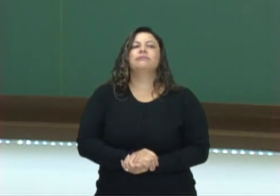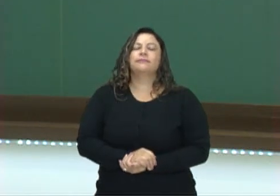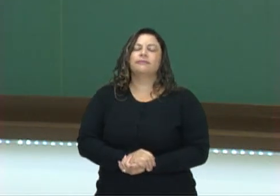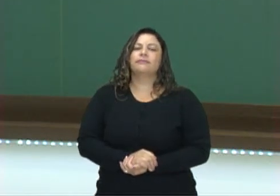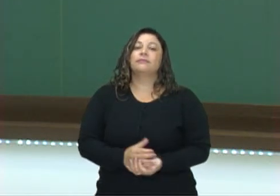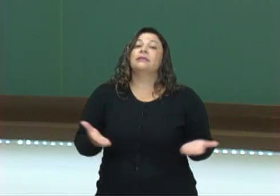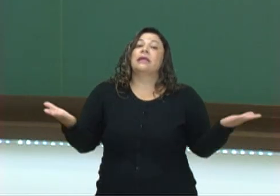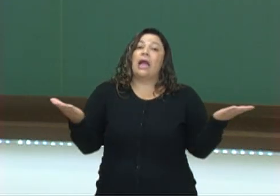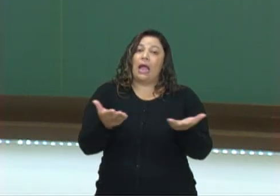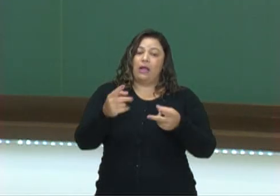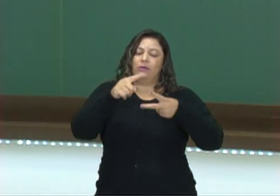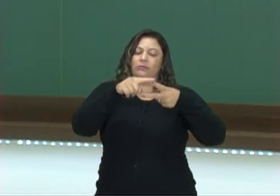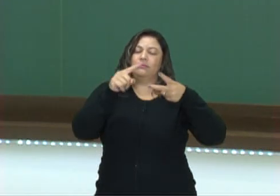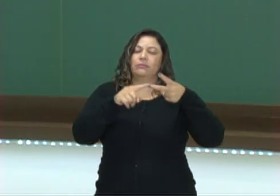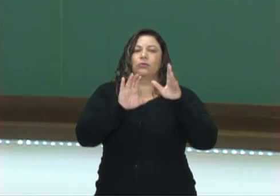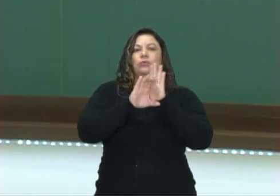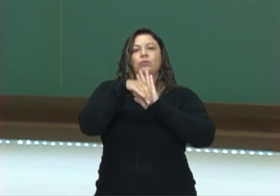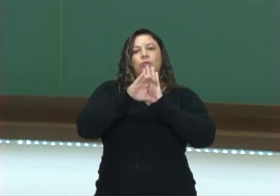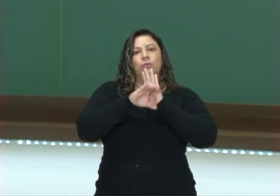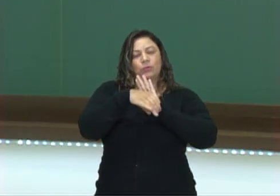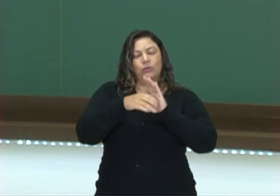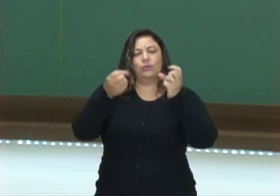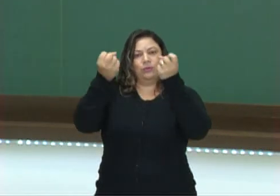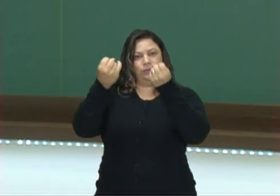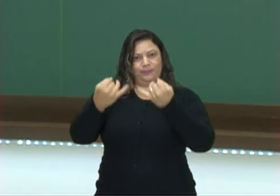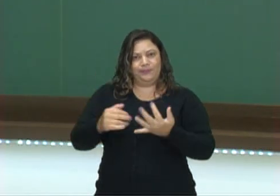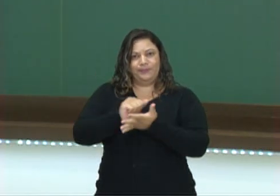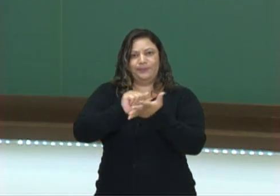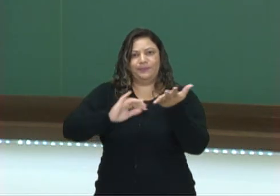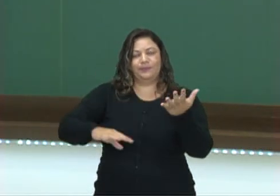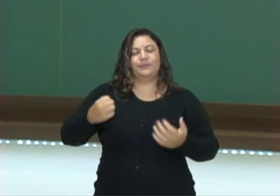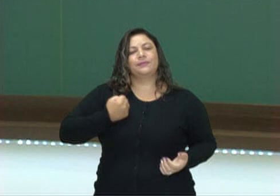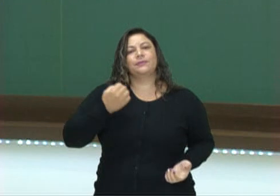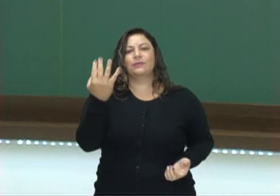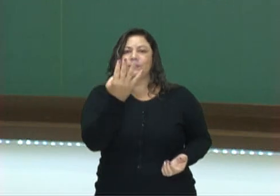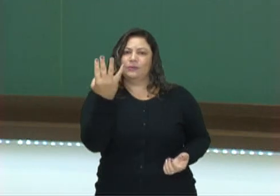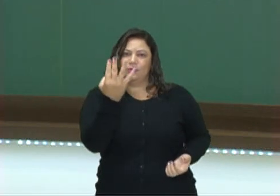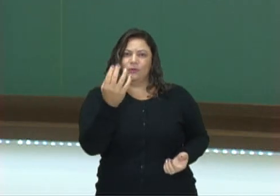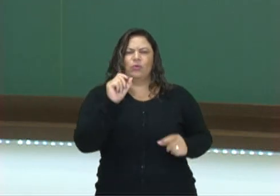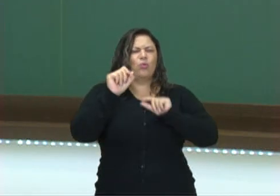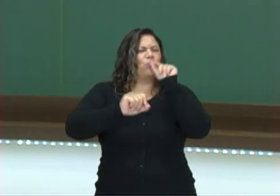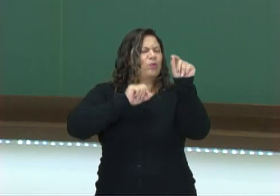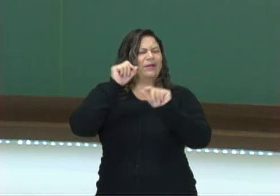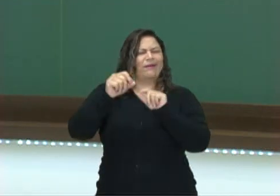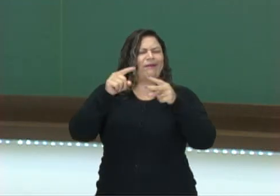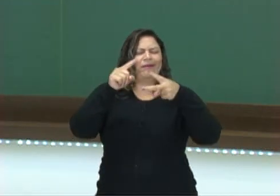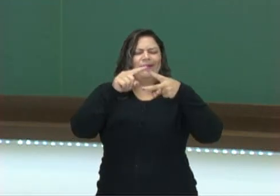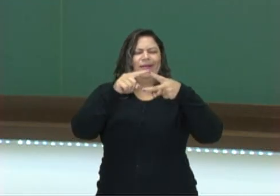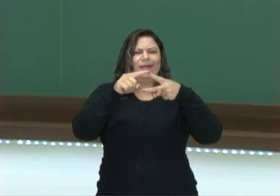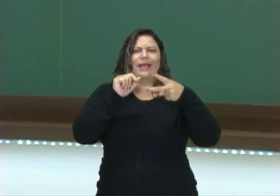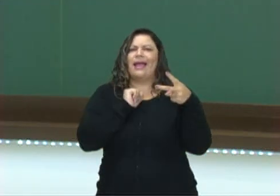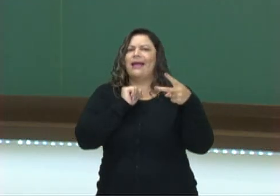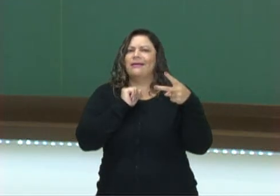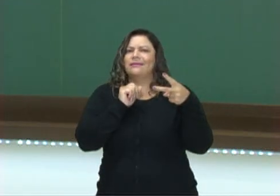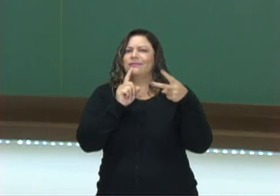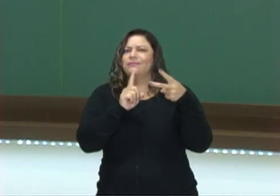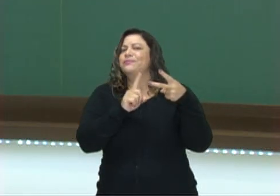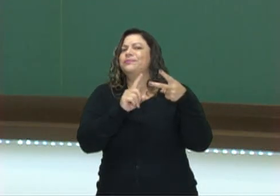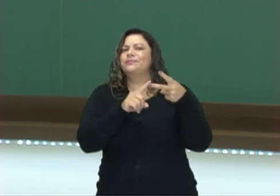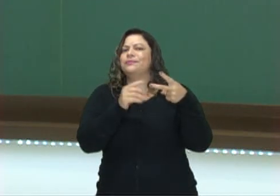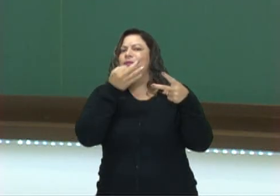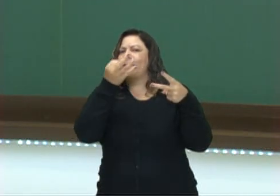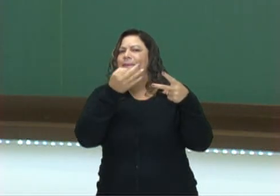E sobre isso, sobre esses dois conceitos, vamos fazer um exercício de número 4. O que é fato? Marcamos 1. O que é